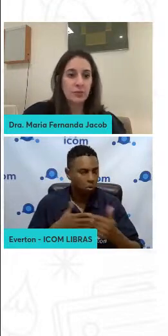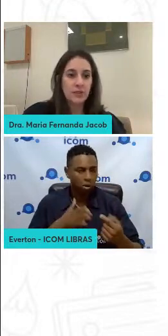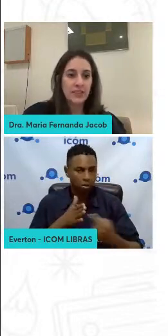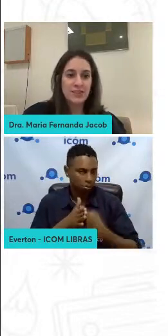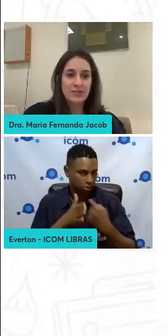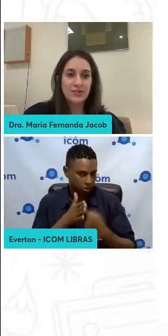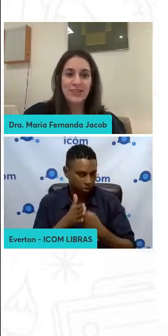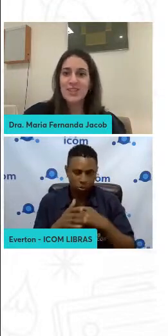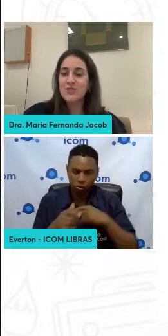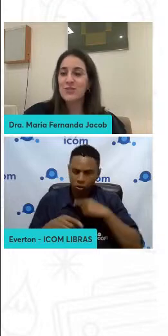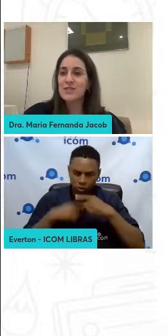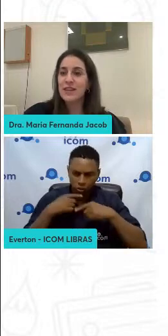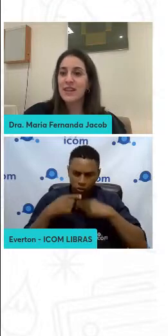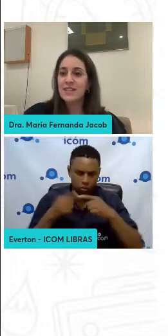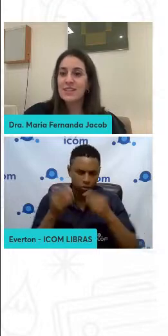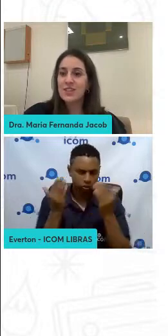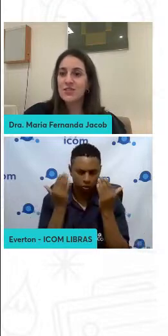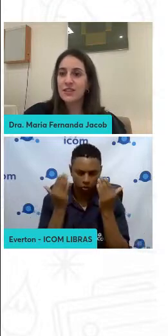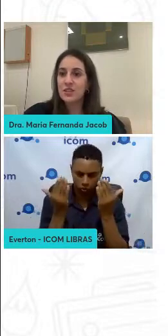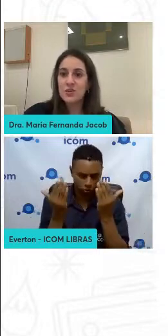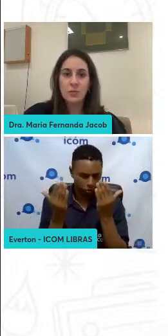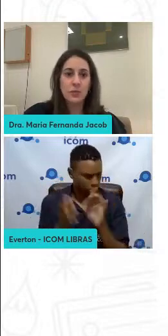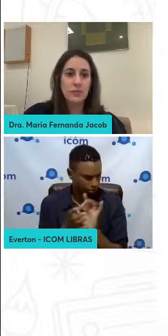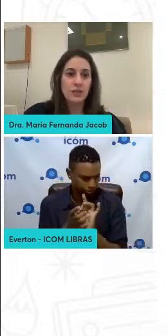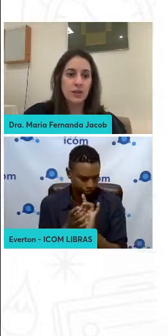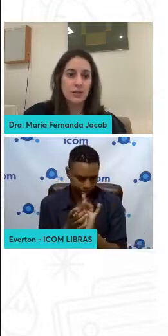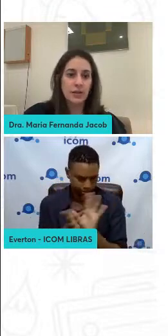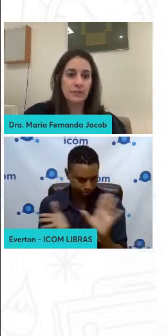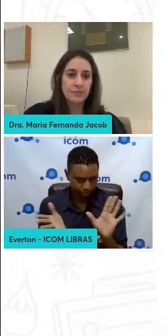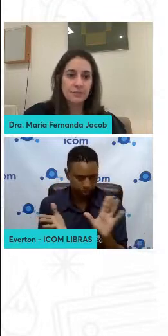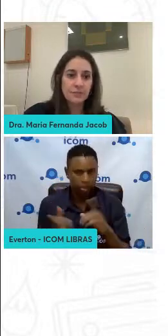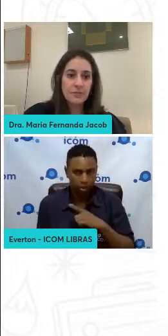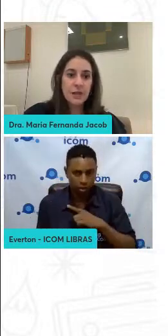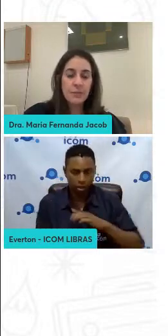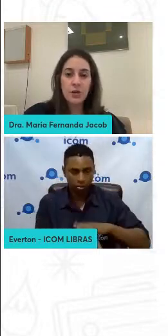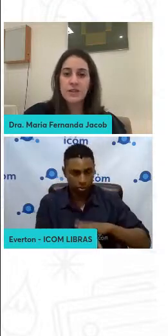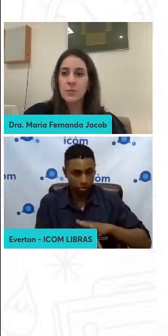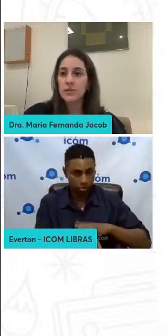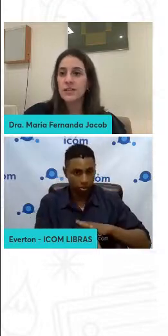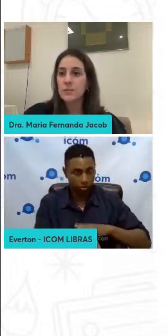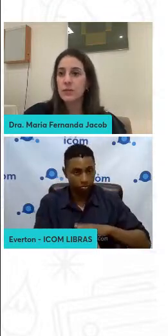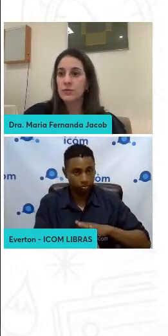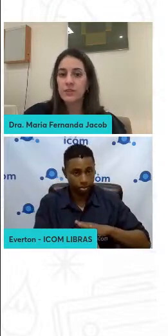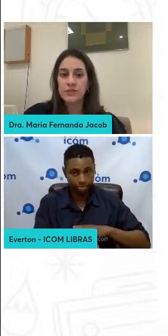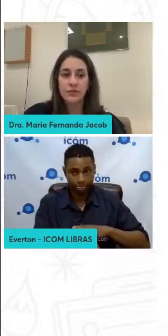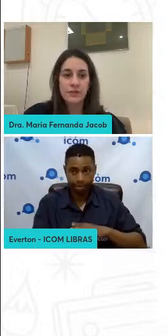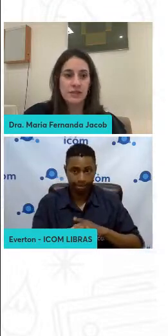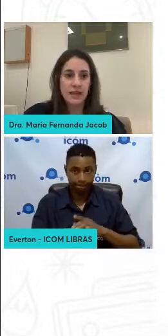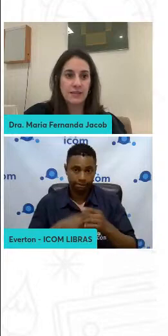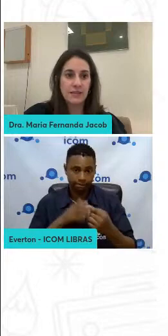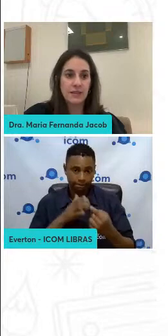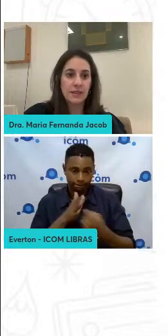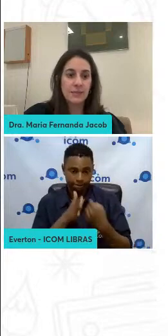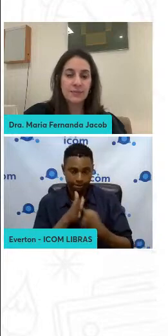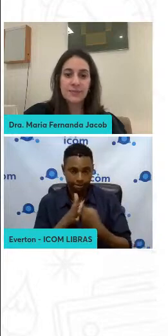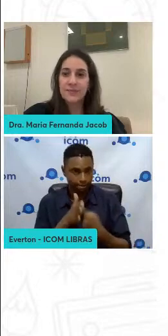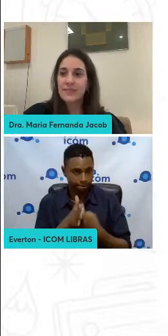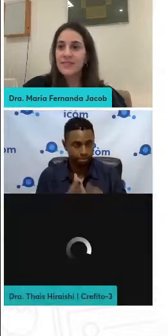qualquer dúvida aqui de vocês. A gente vai ter, acho que, um momento agora para eu responder as perguntas de